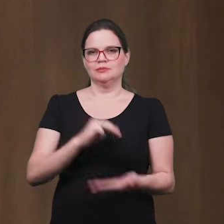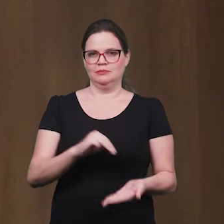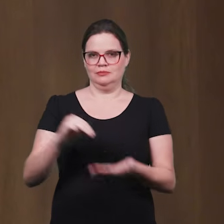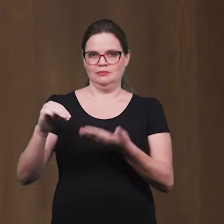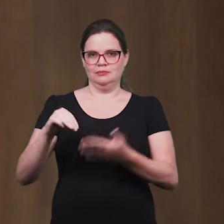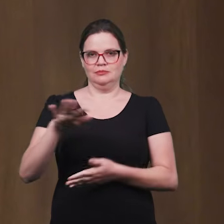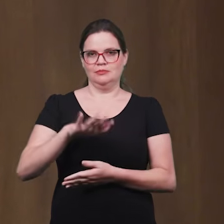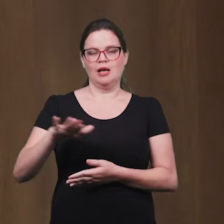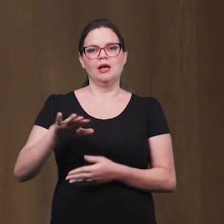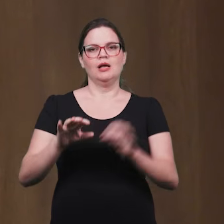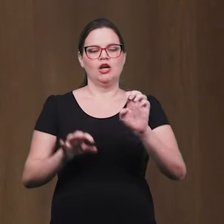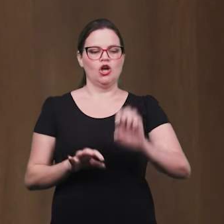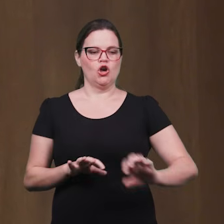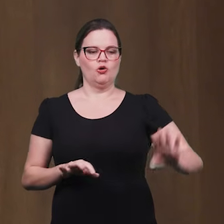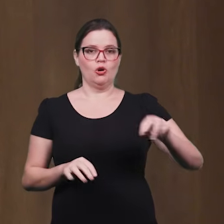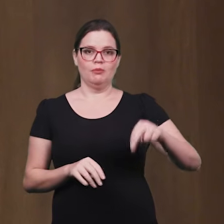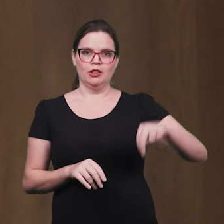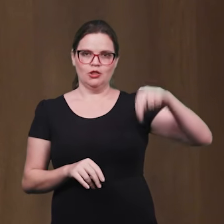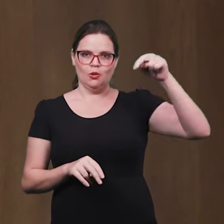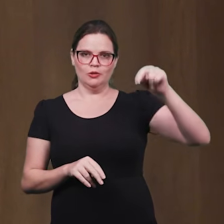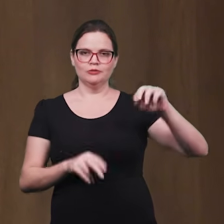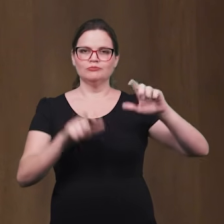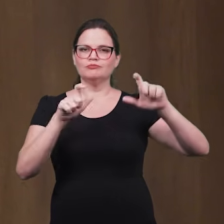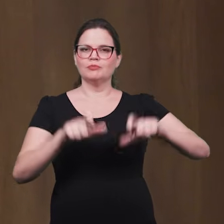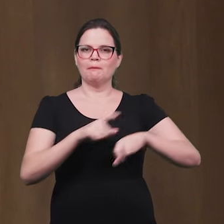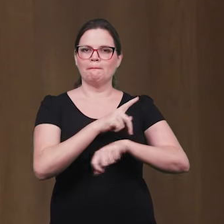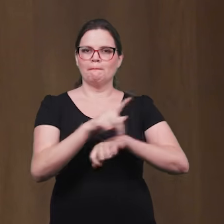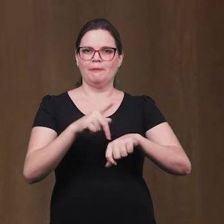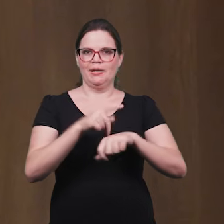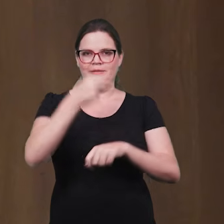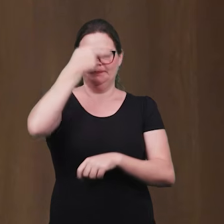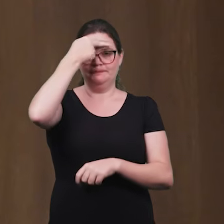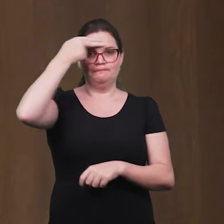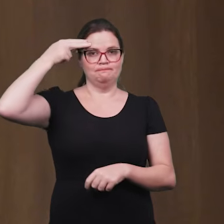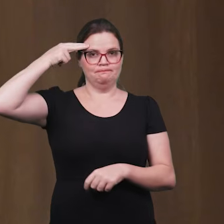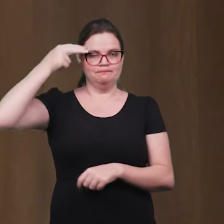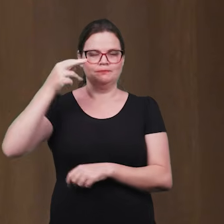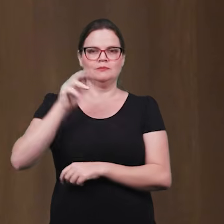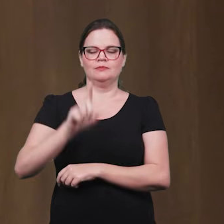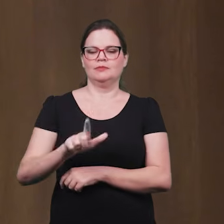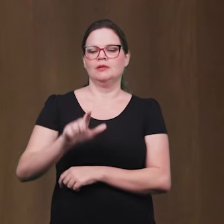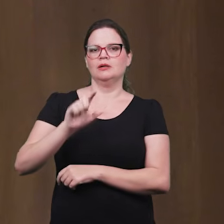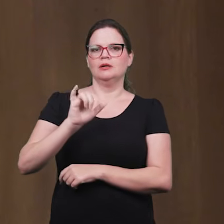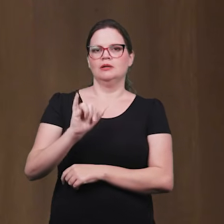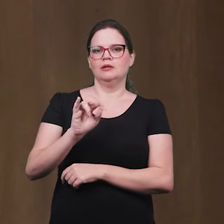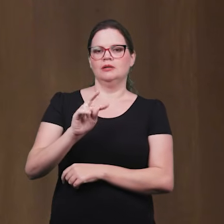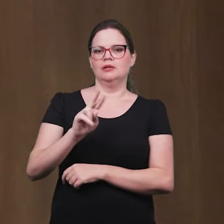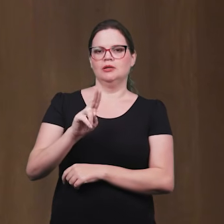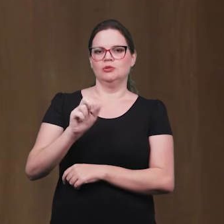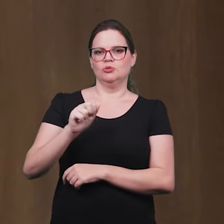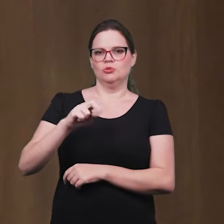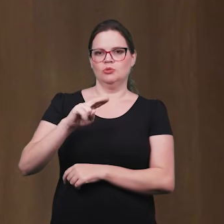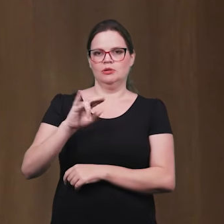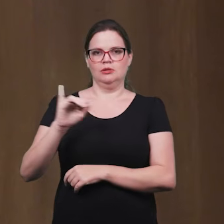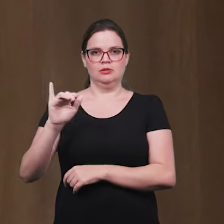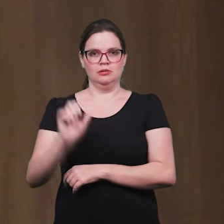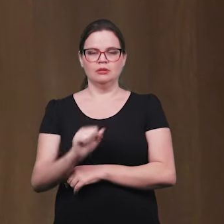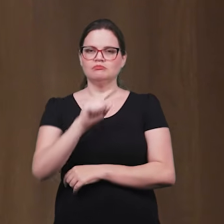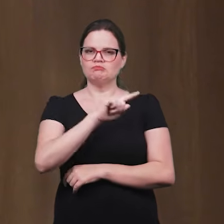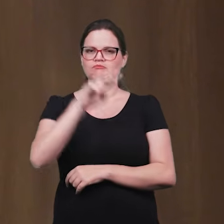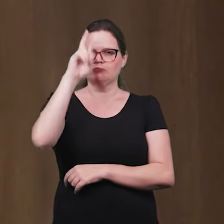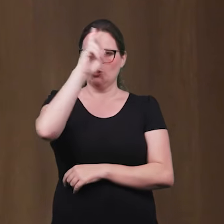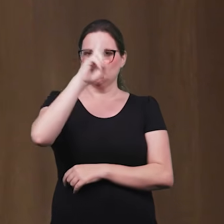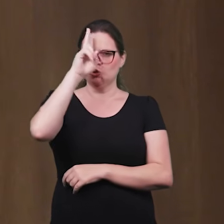da igreja cristã no norte da Europa, especificamente na Lituânia, um país com uma história e um